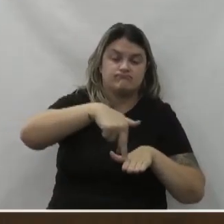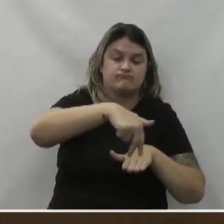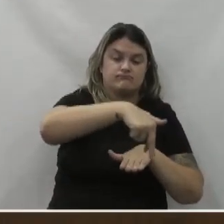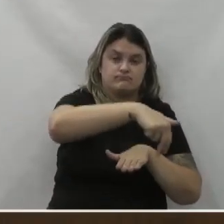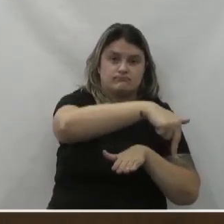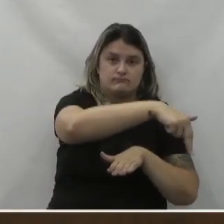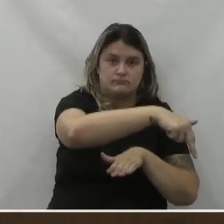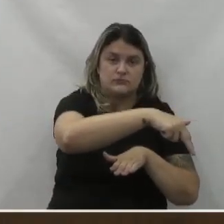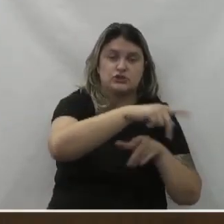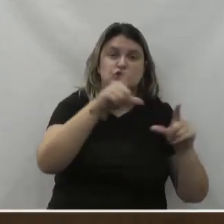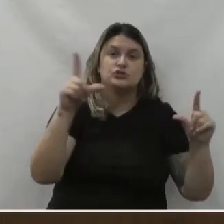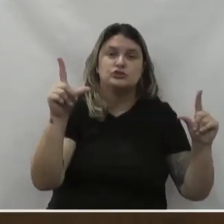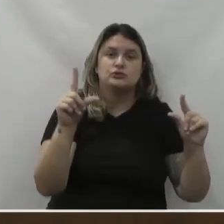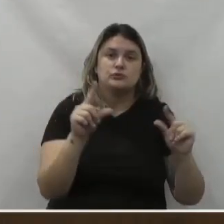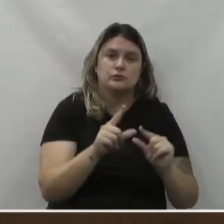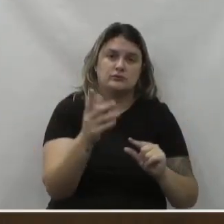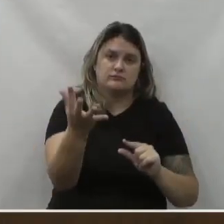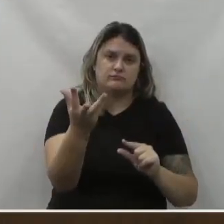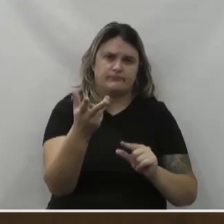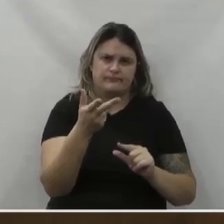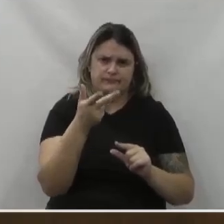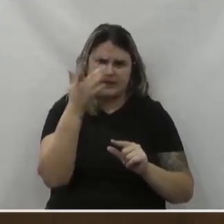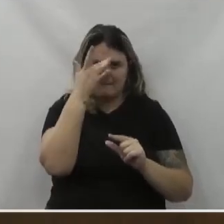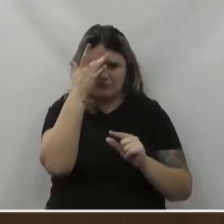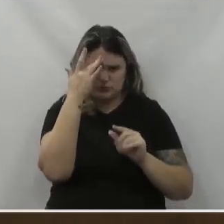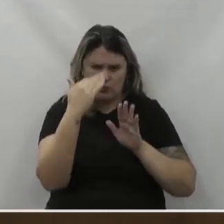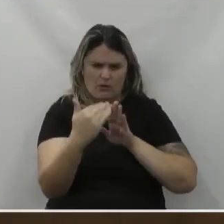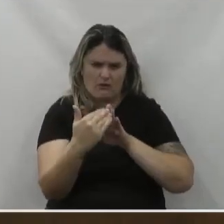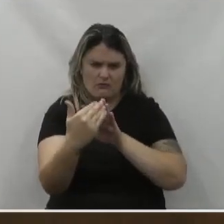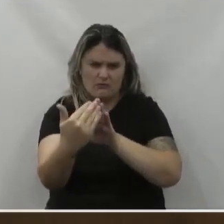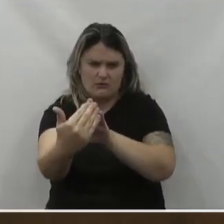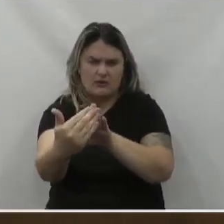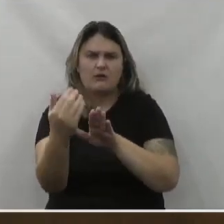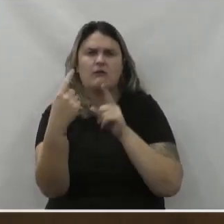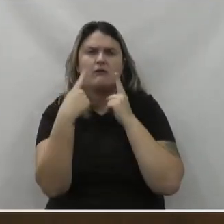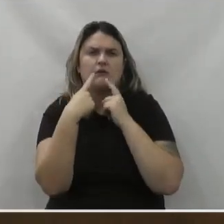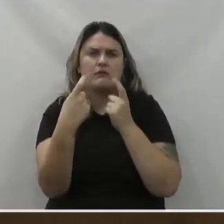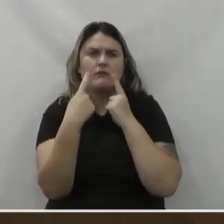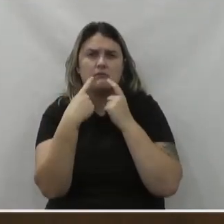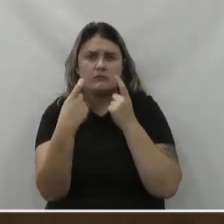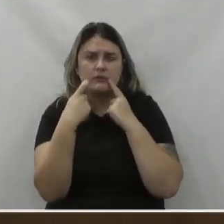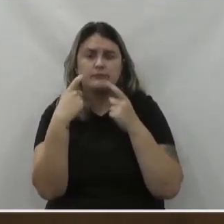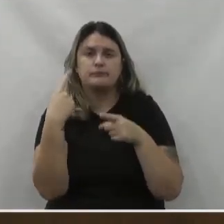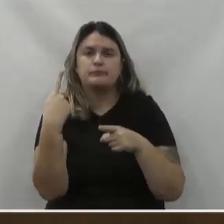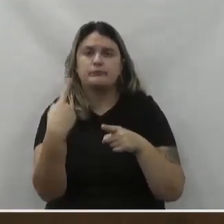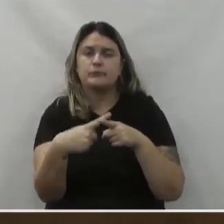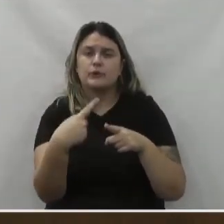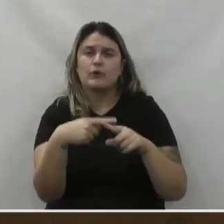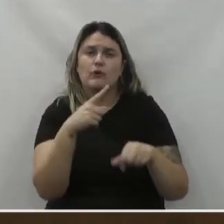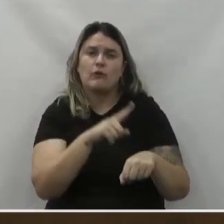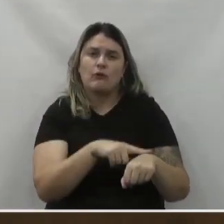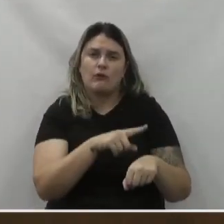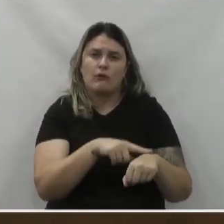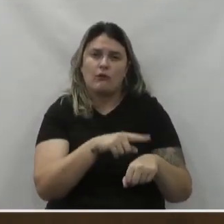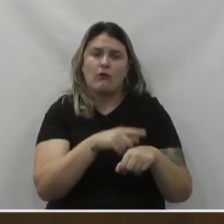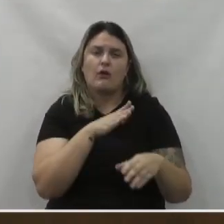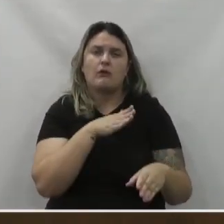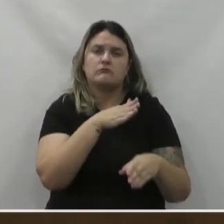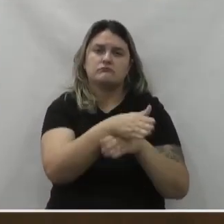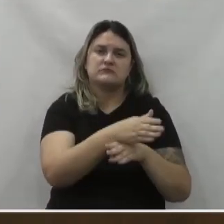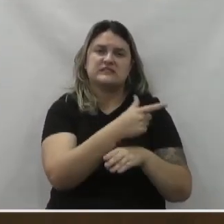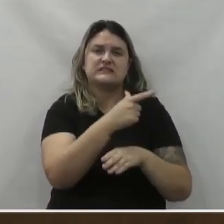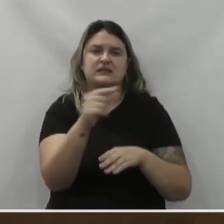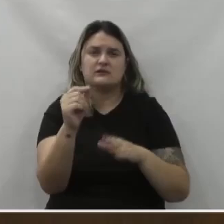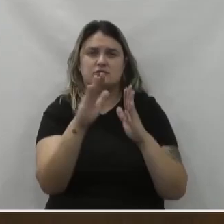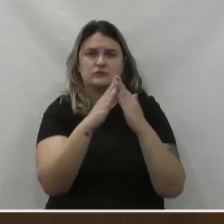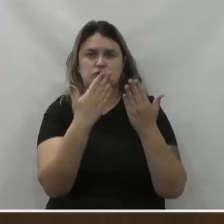animais. Moradores relataram preocupação, especialmente nos horários de entrada e saída da